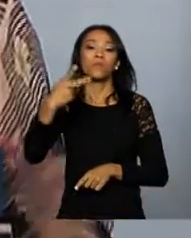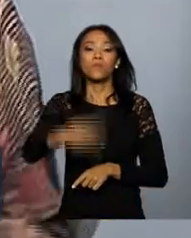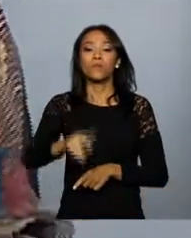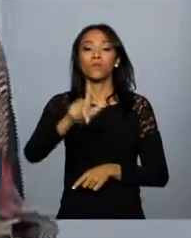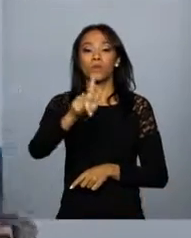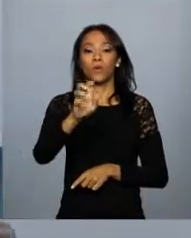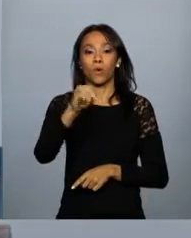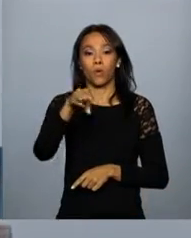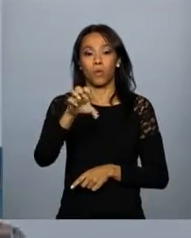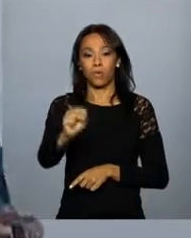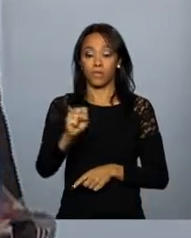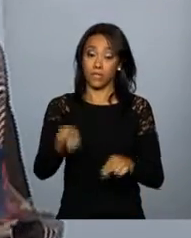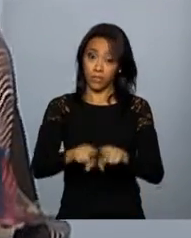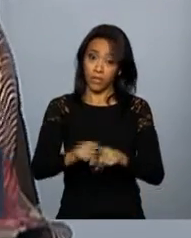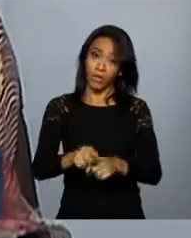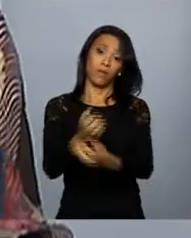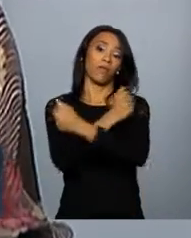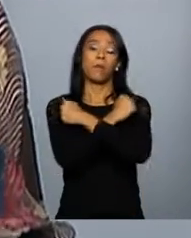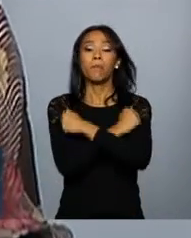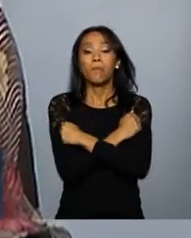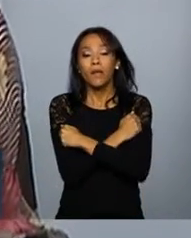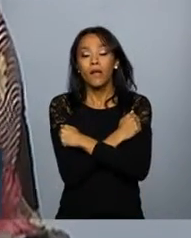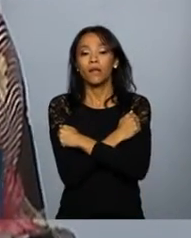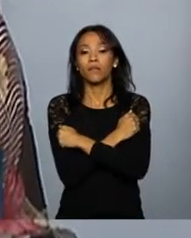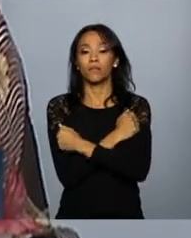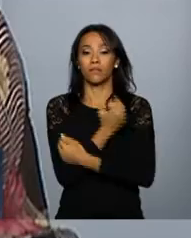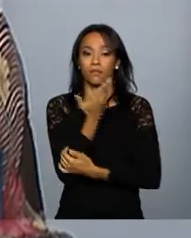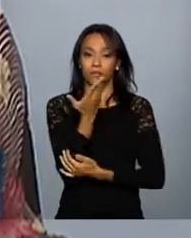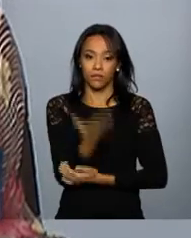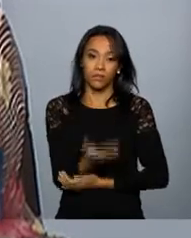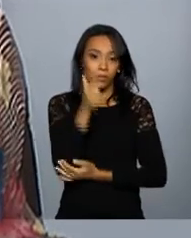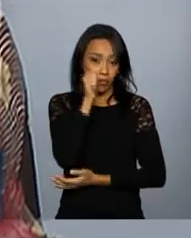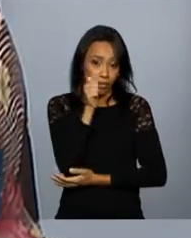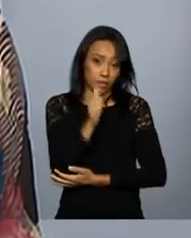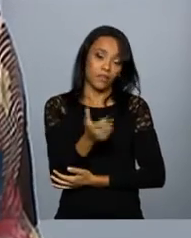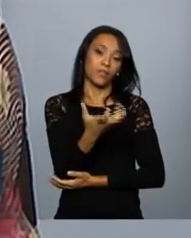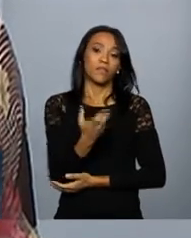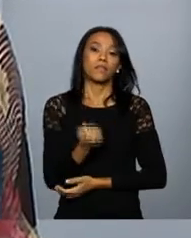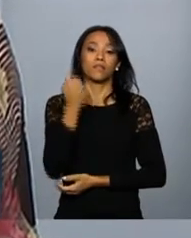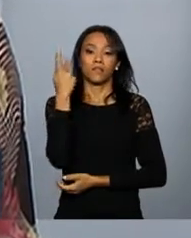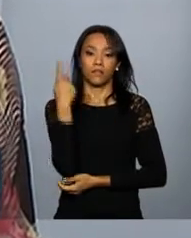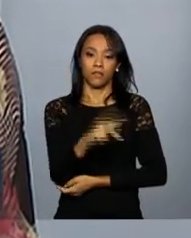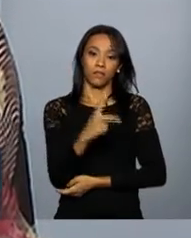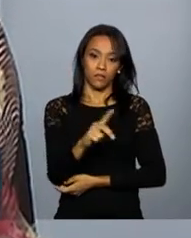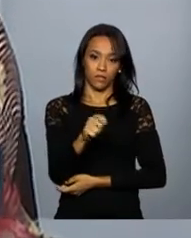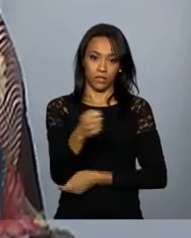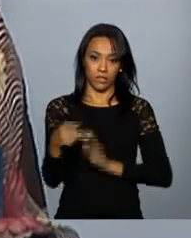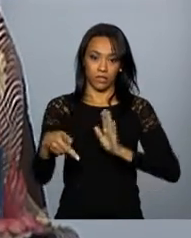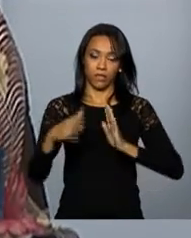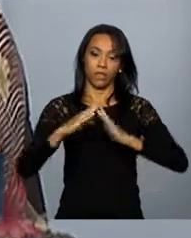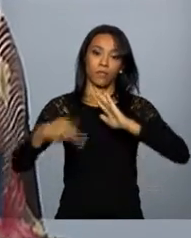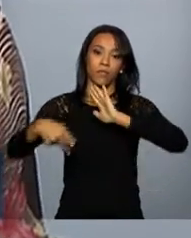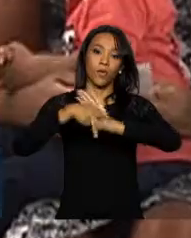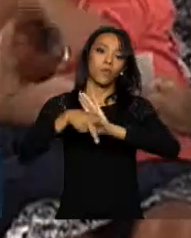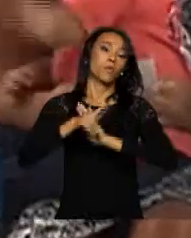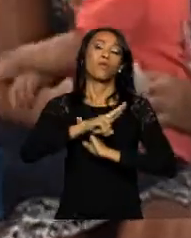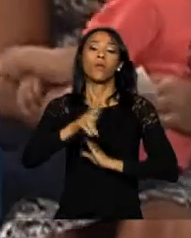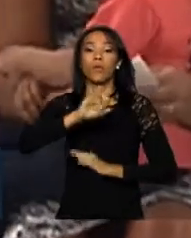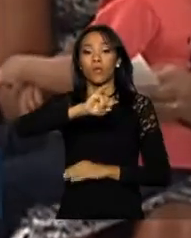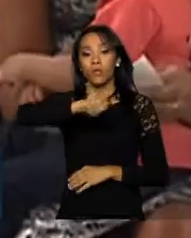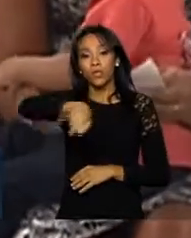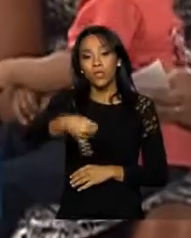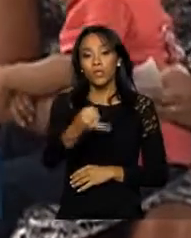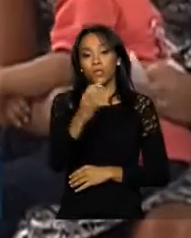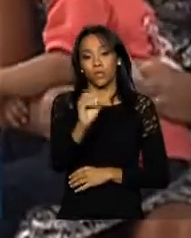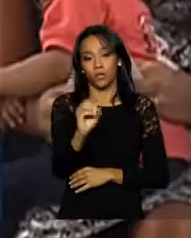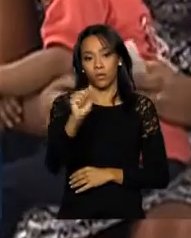abraço para a nossa querida senhora que recebeu a chave da sua casa própria, a Joana